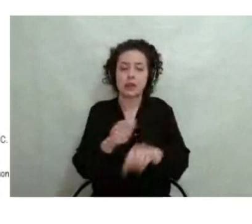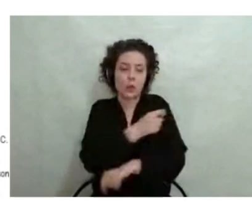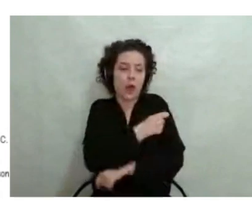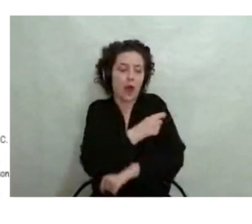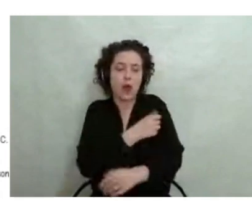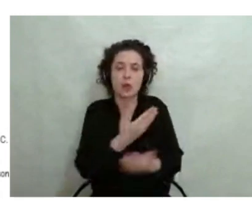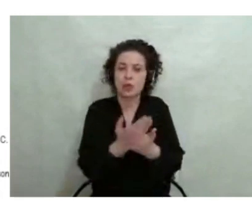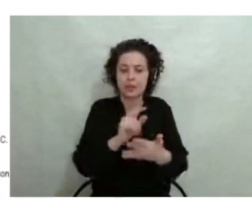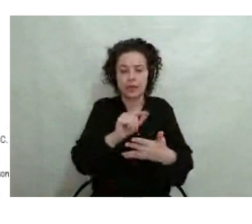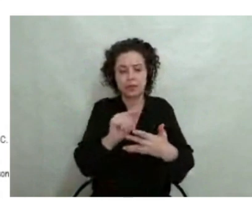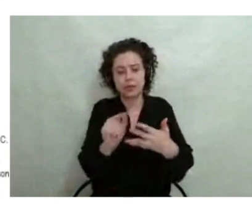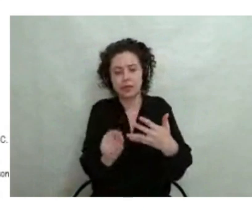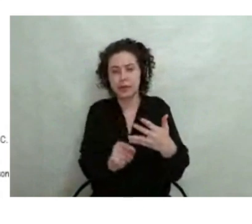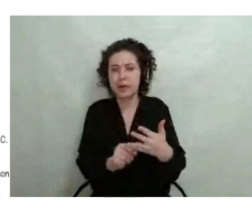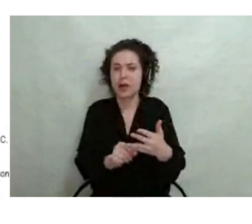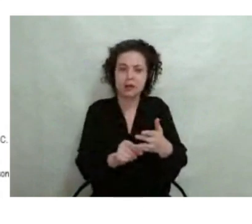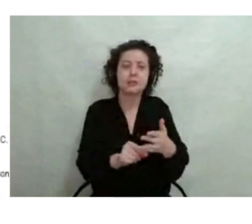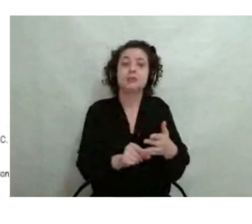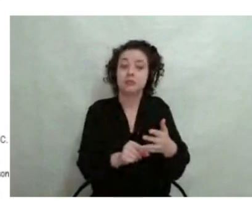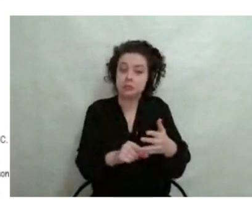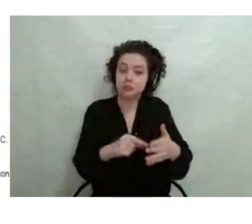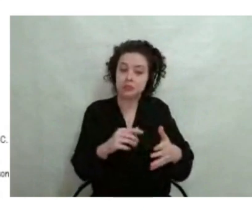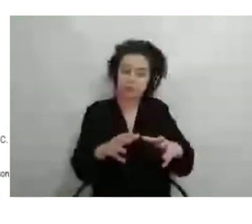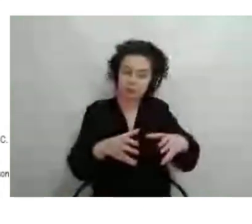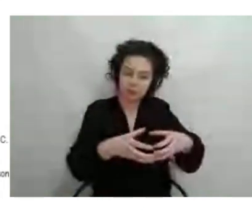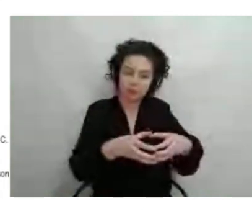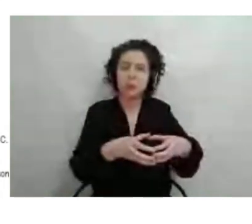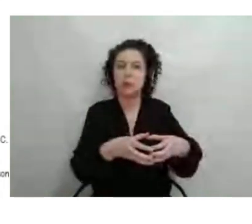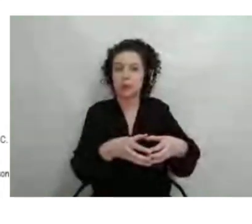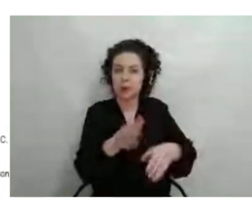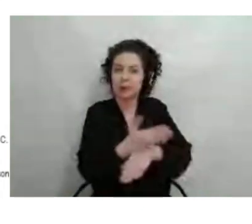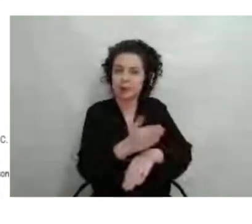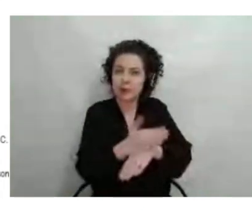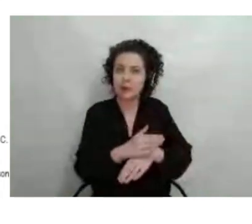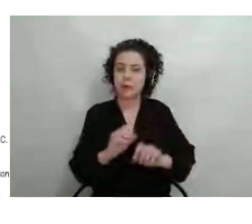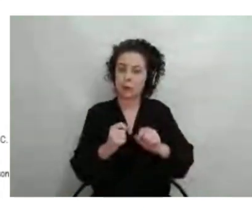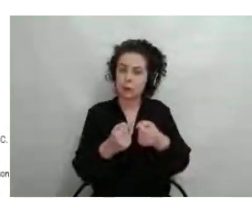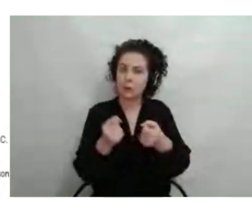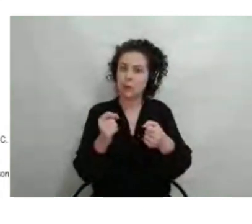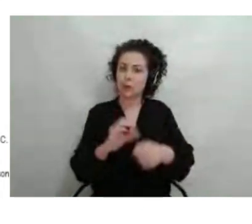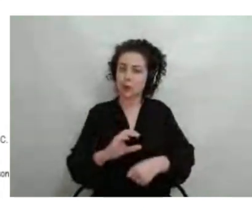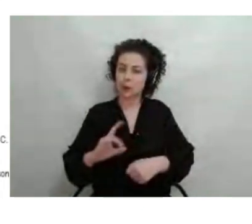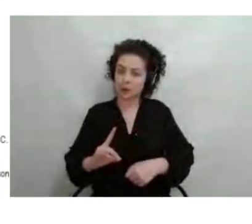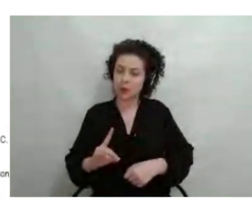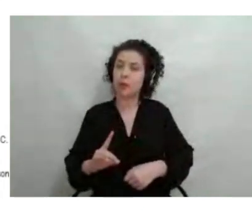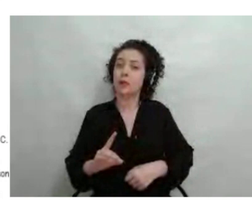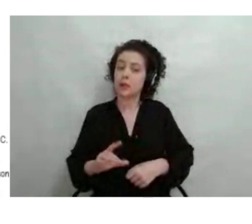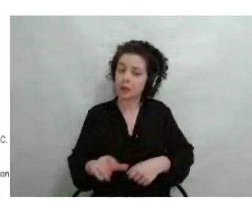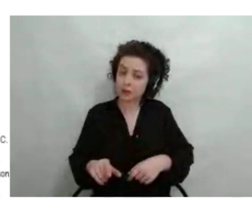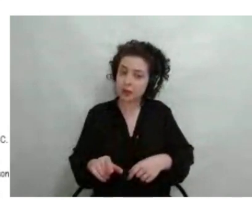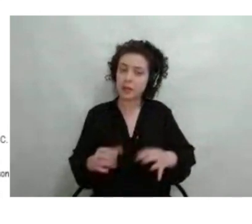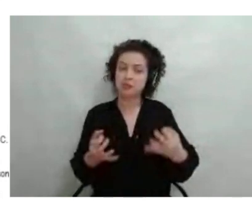etc. Um trabalho muito grande, coordenado e eu acho que perfeitamente